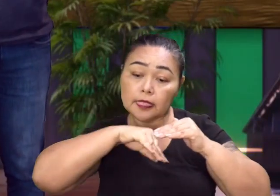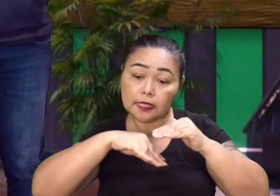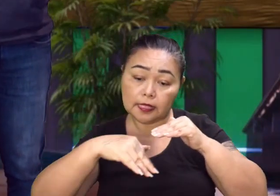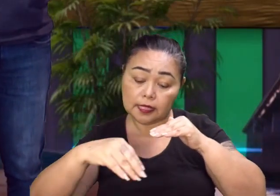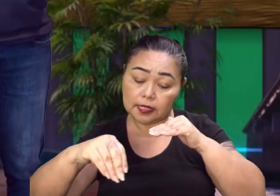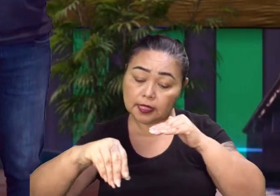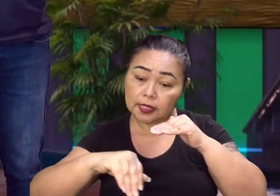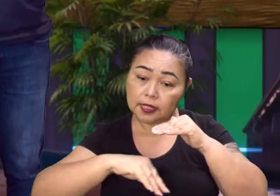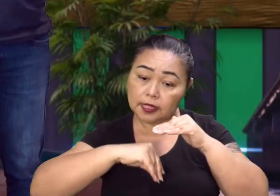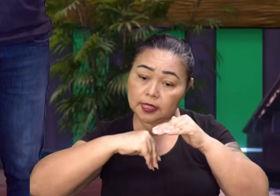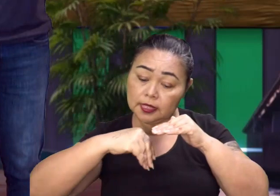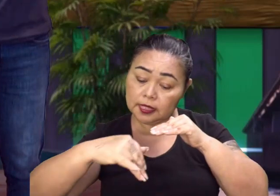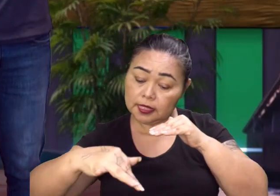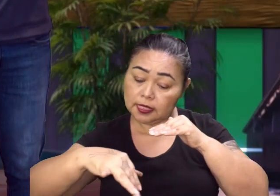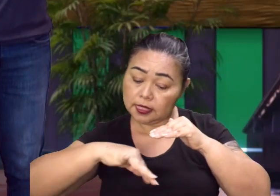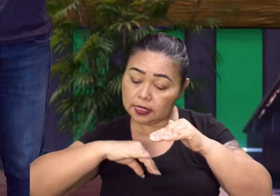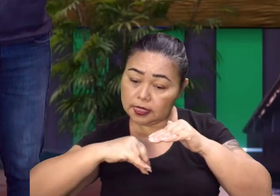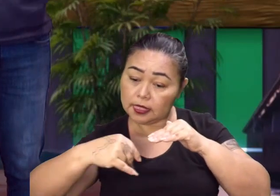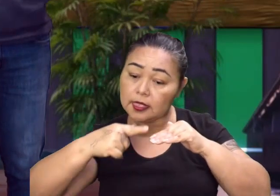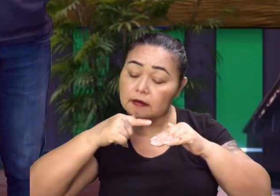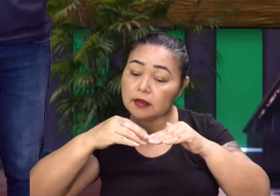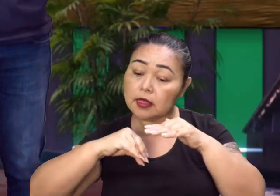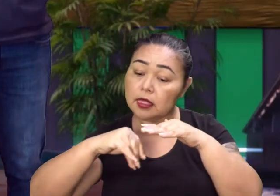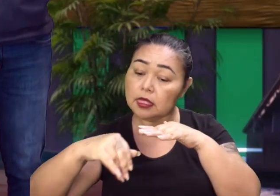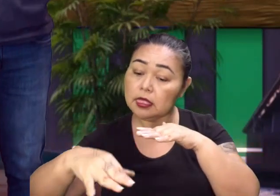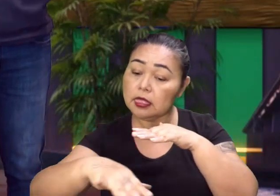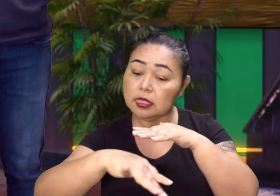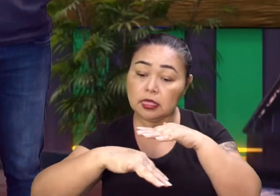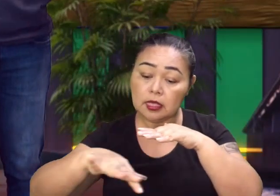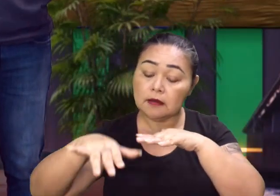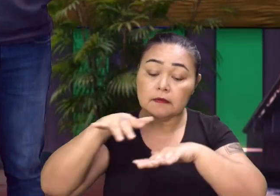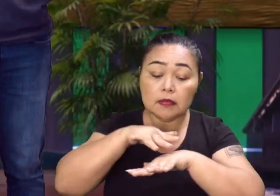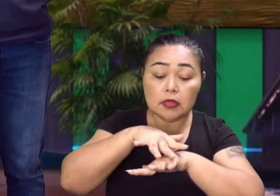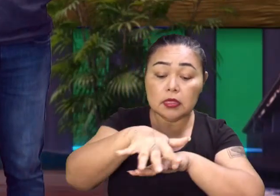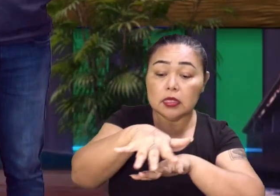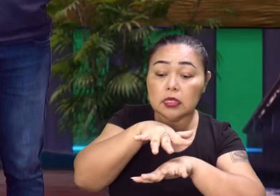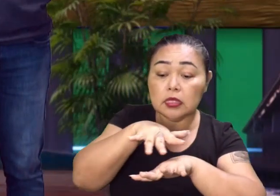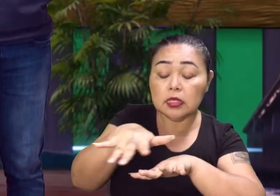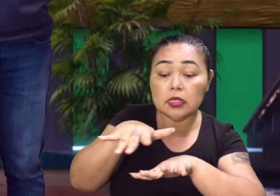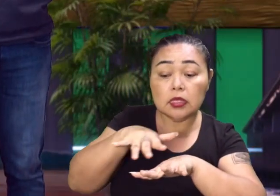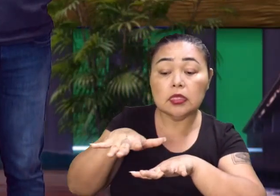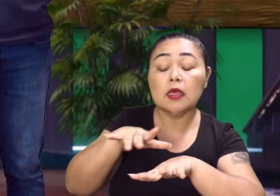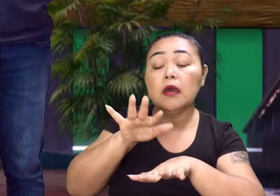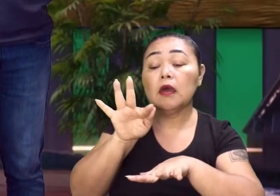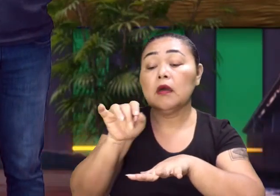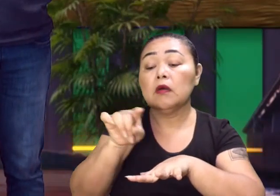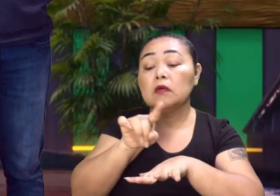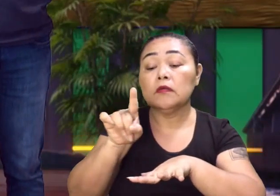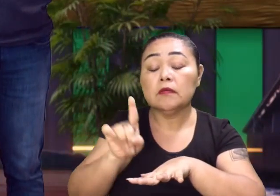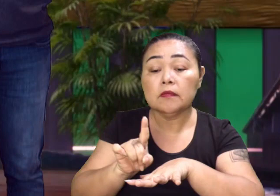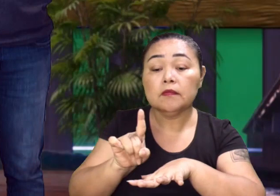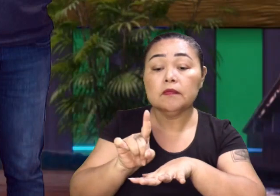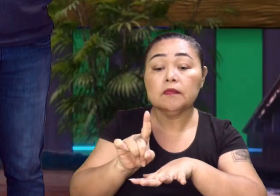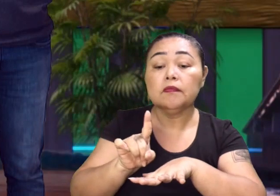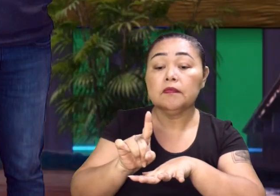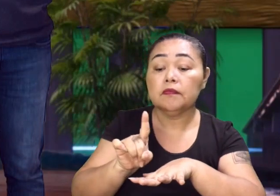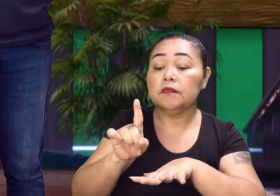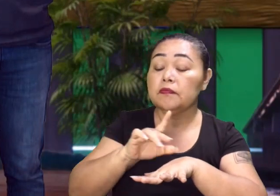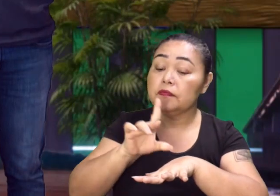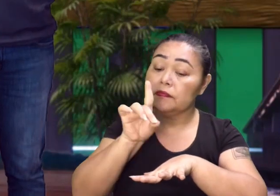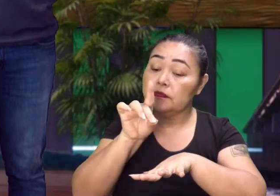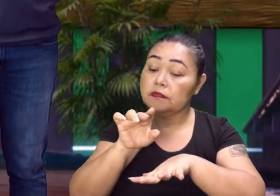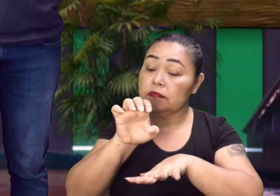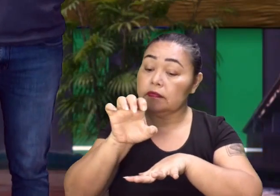minha mão, um rio, ó, banco de areia, meus dedos, vários canais de rios, essa foz é uma foz em